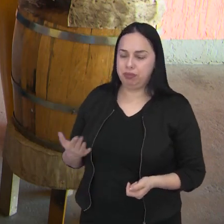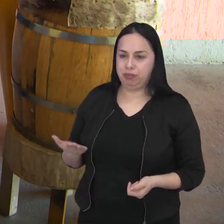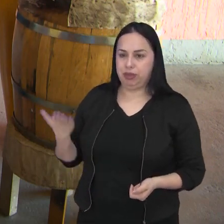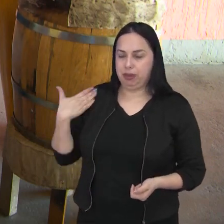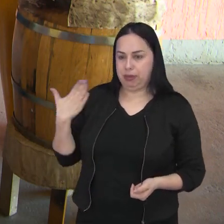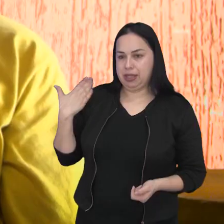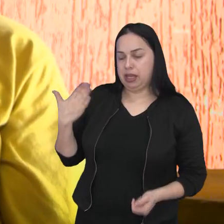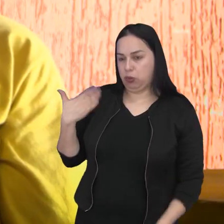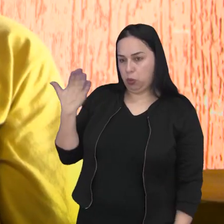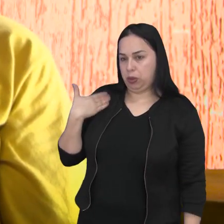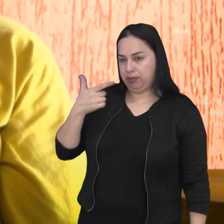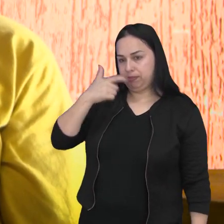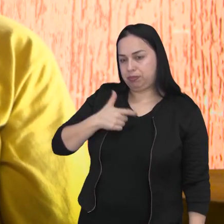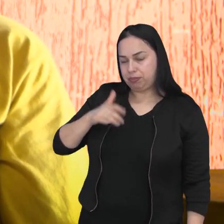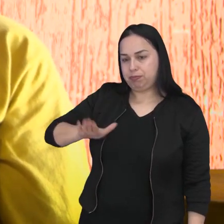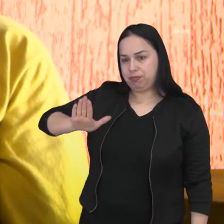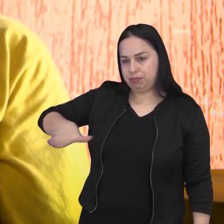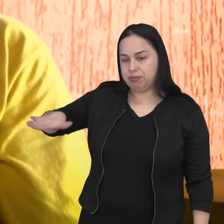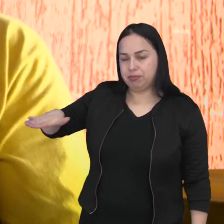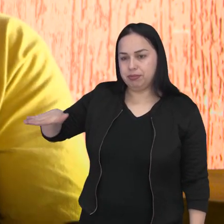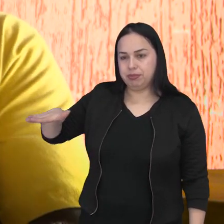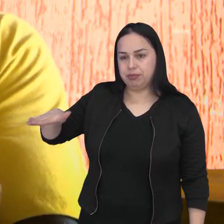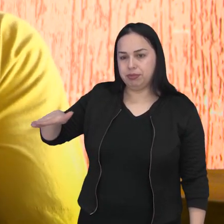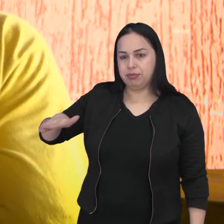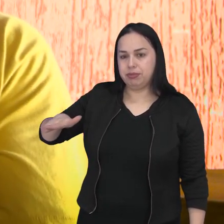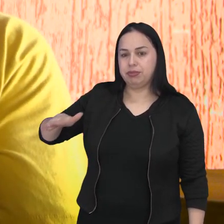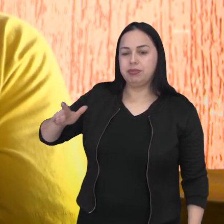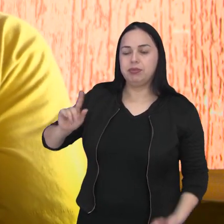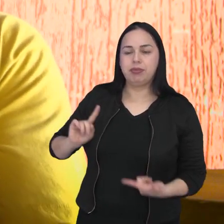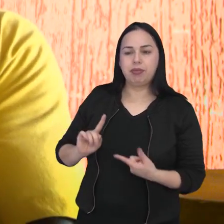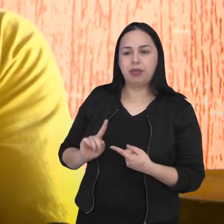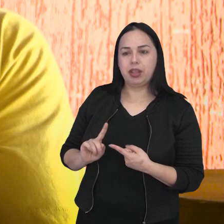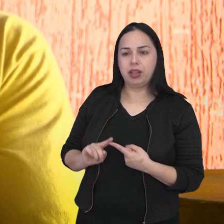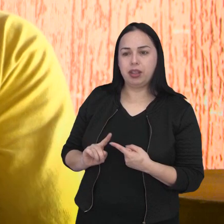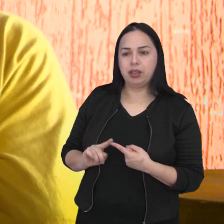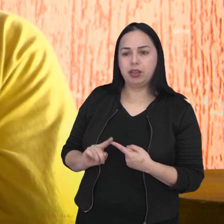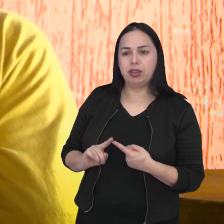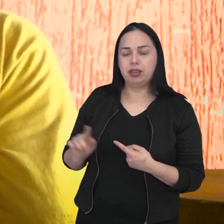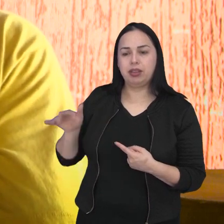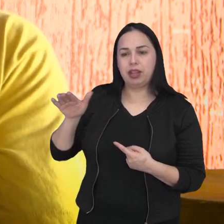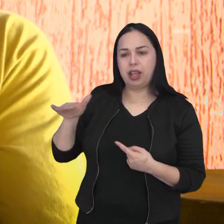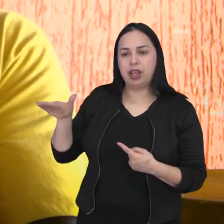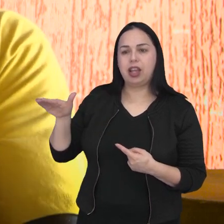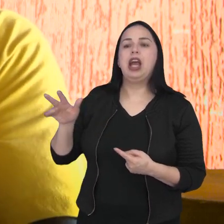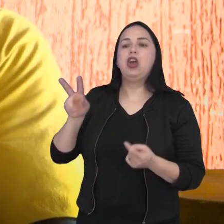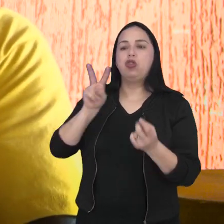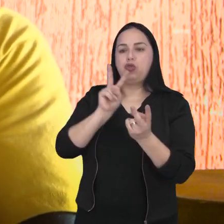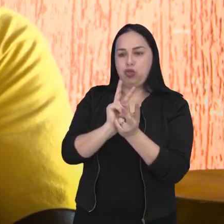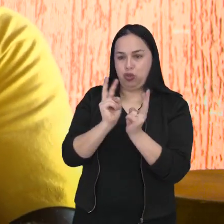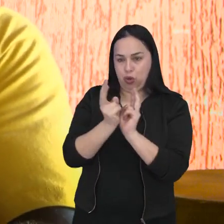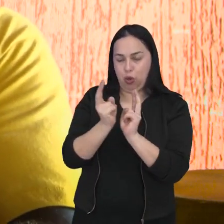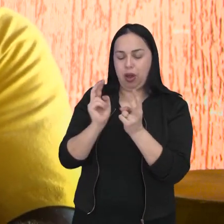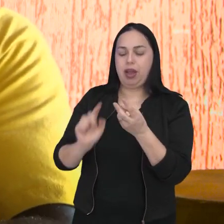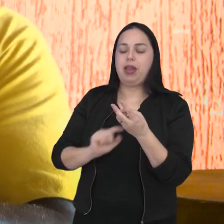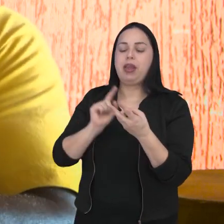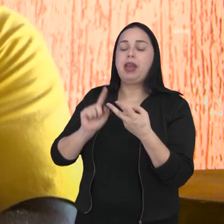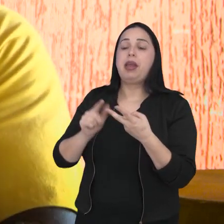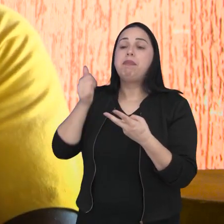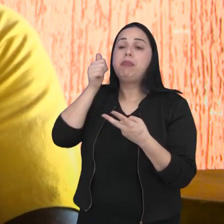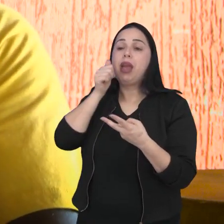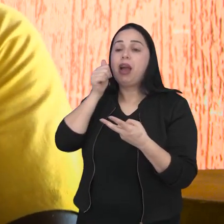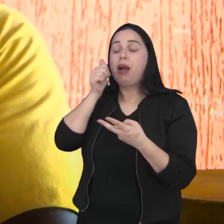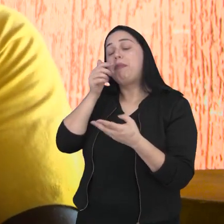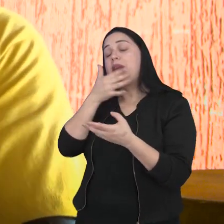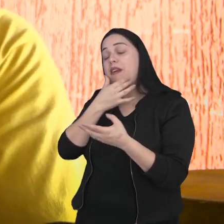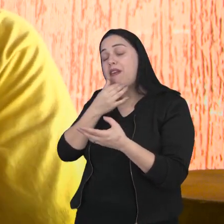família? Então, quando eu era criança, também, né? Além de ter o